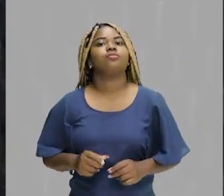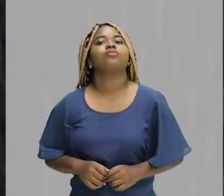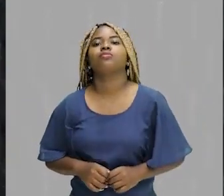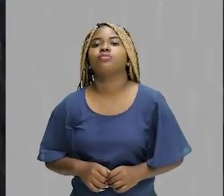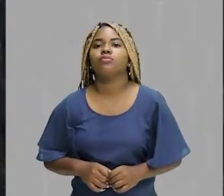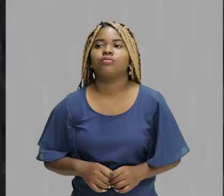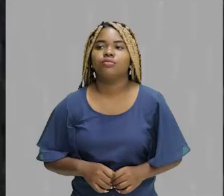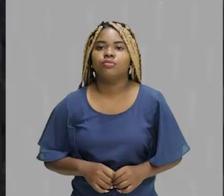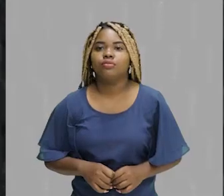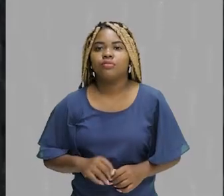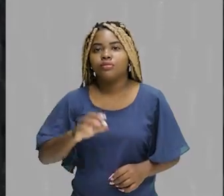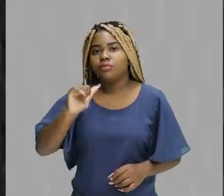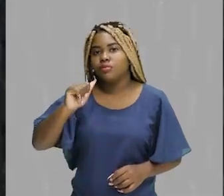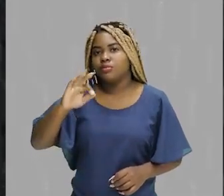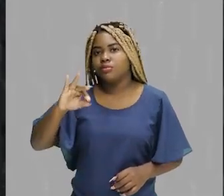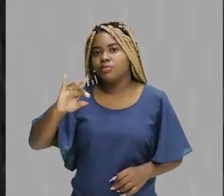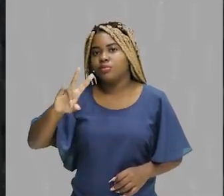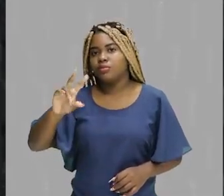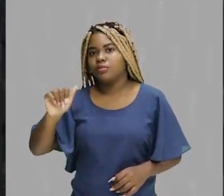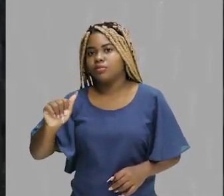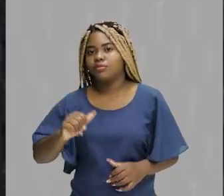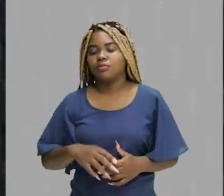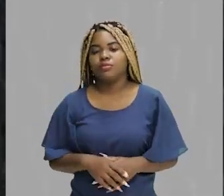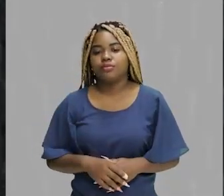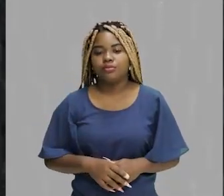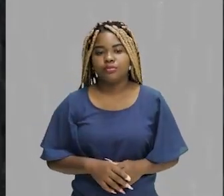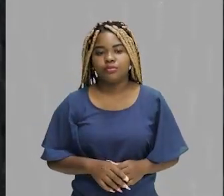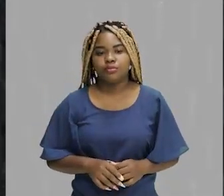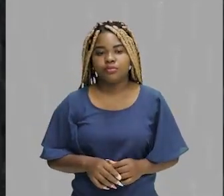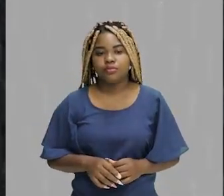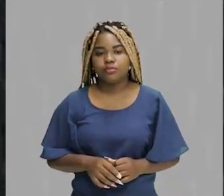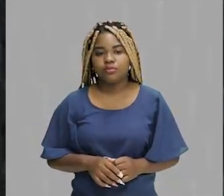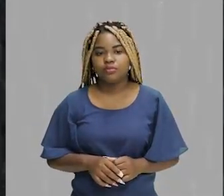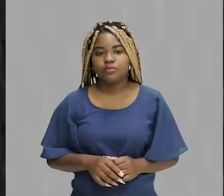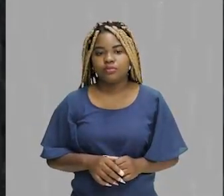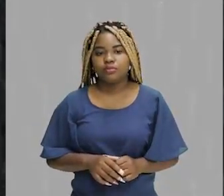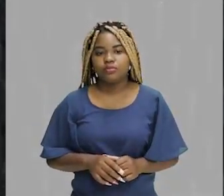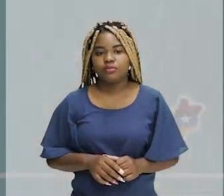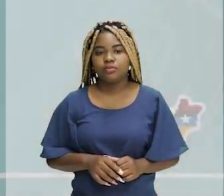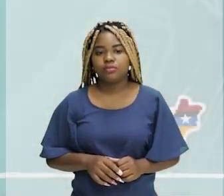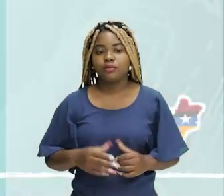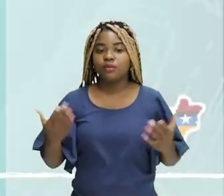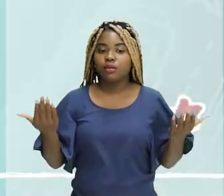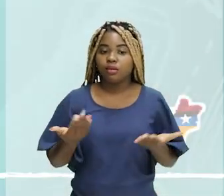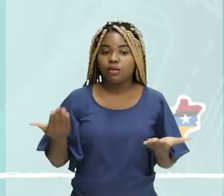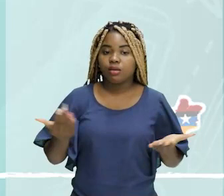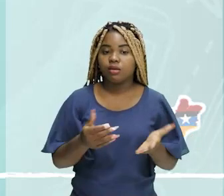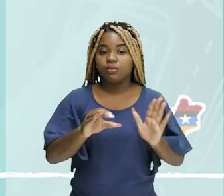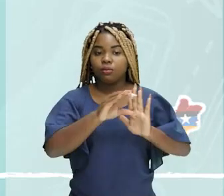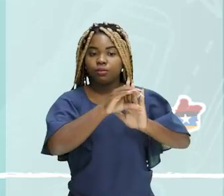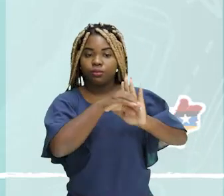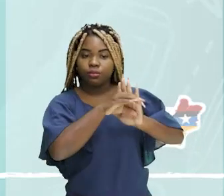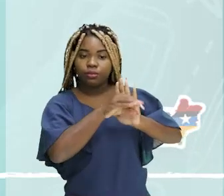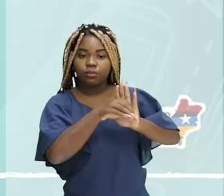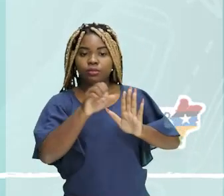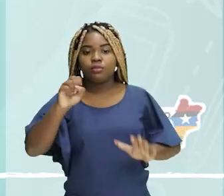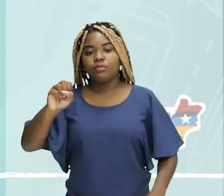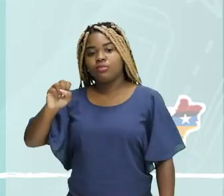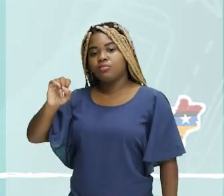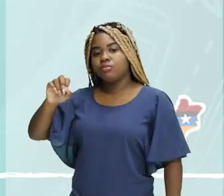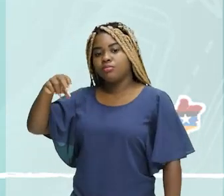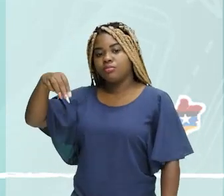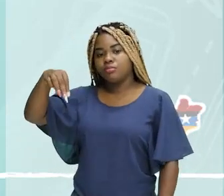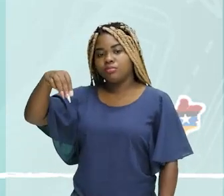Porque desvia a luz polarizada. Show, turma! Bom, agora nós vamos trabalhar o conceito